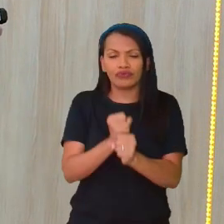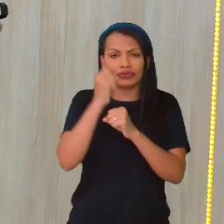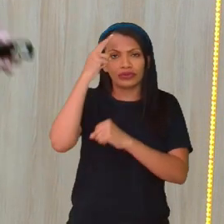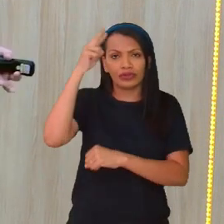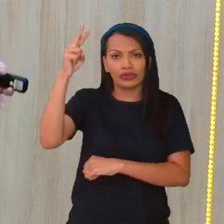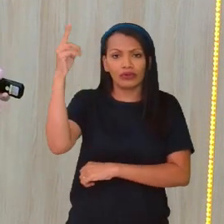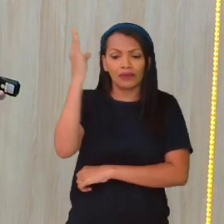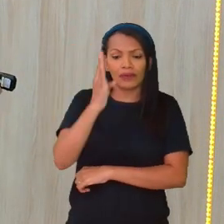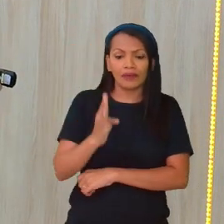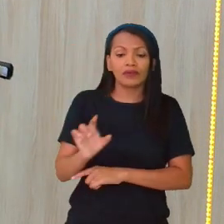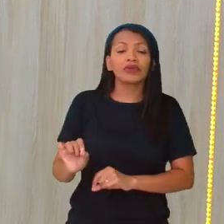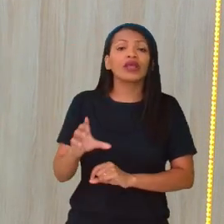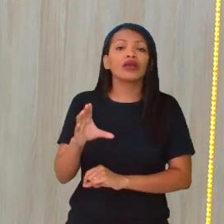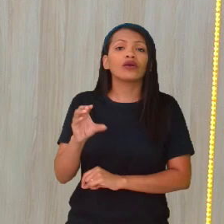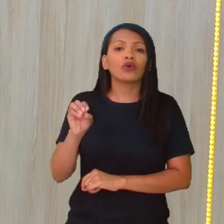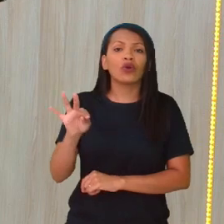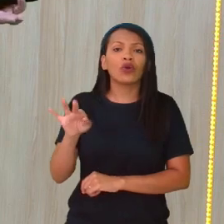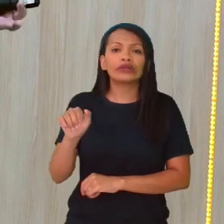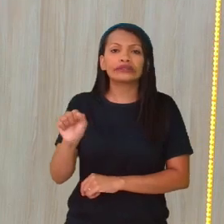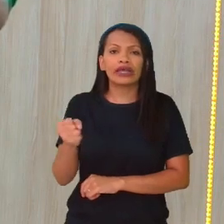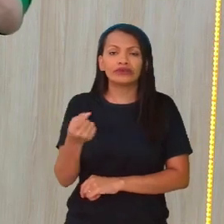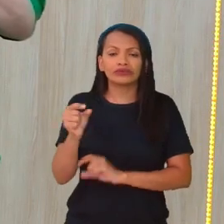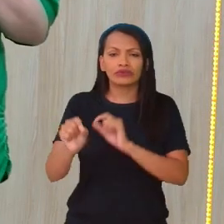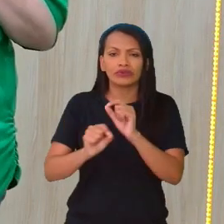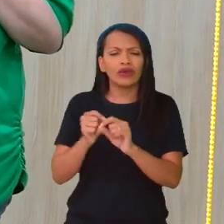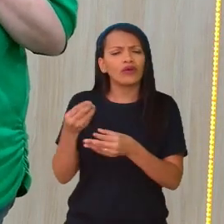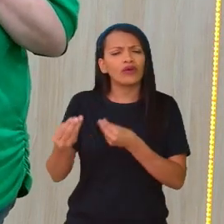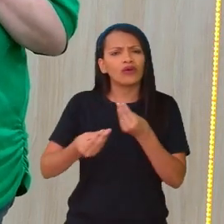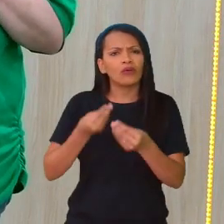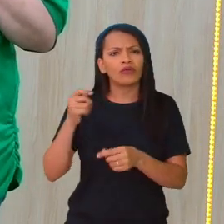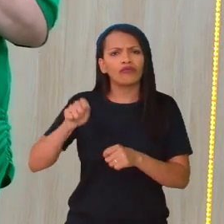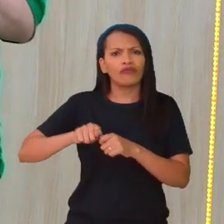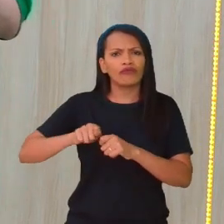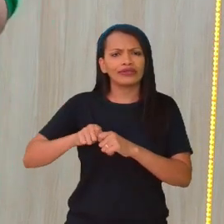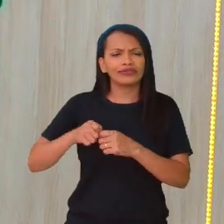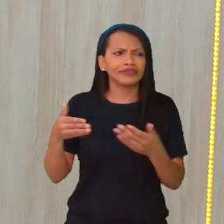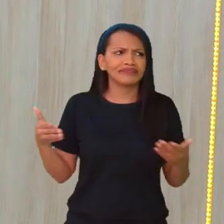questão das cotas. Como é que eu vou fazer as cotas?